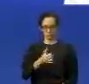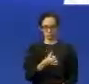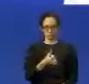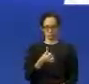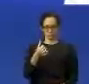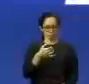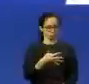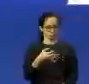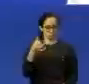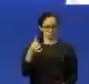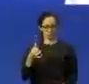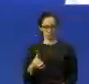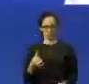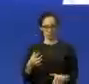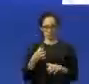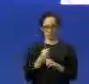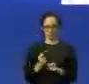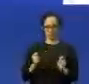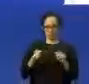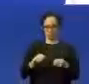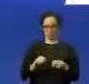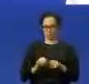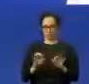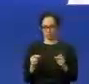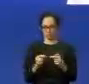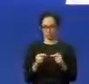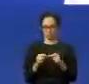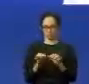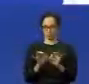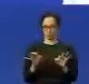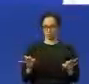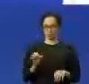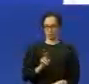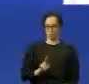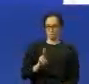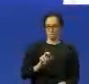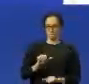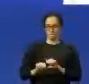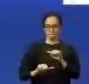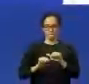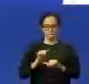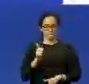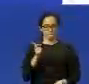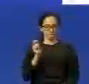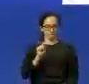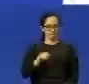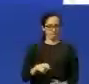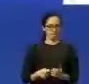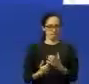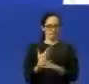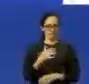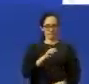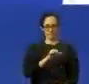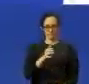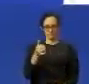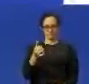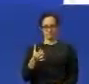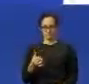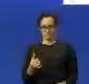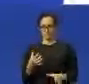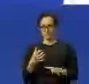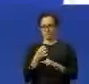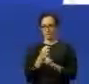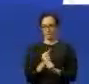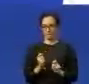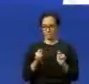né? Aí você usa aquela formulinha para transformar em combinação simples, né? E transforma então numa combinação de 9, 6 a 6, que é a mesma coisa